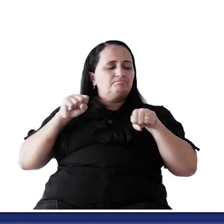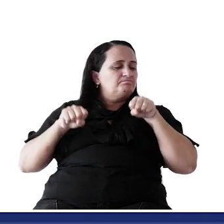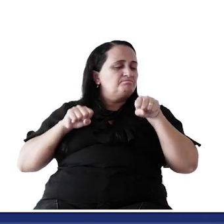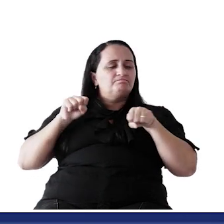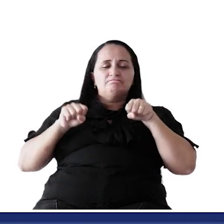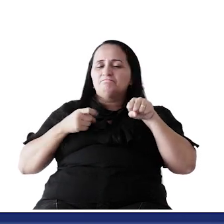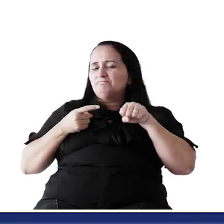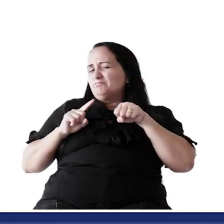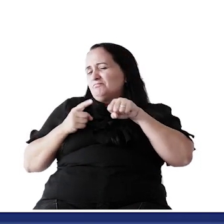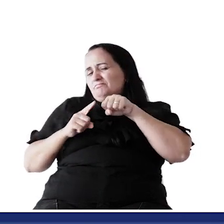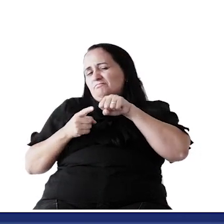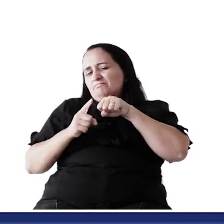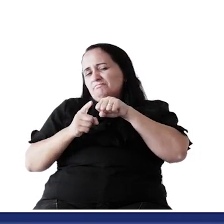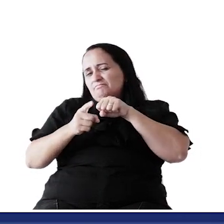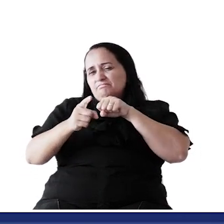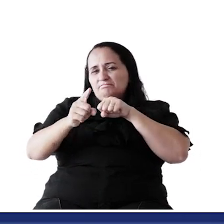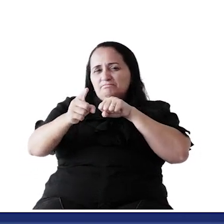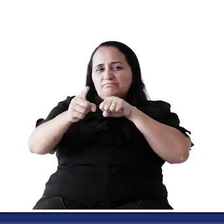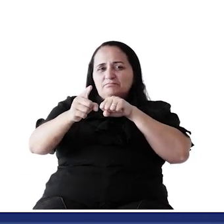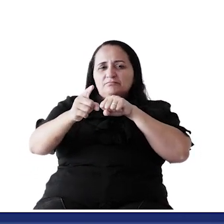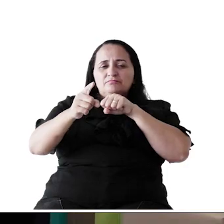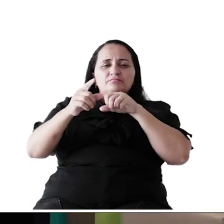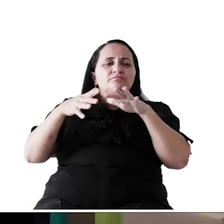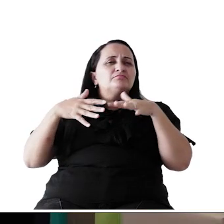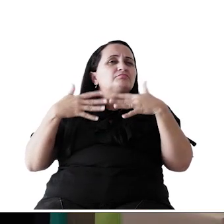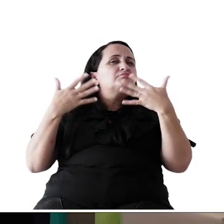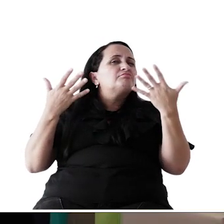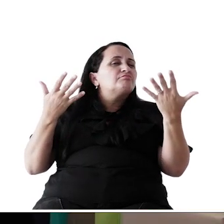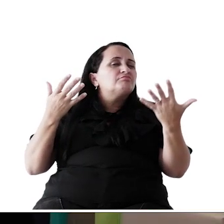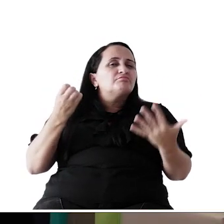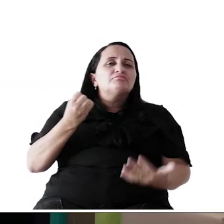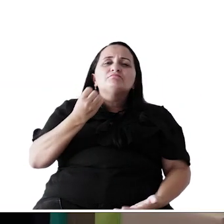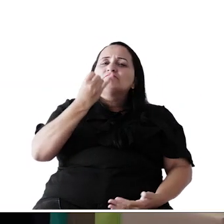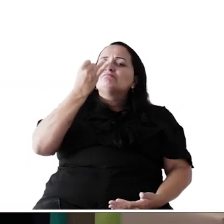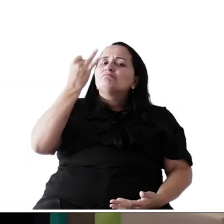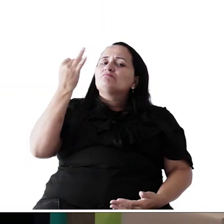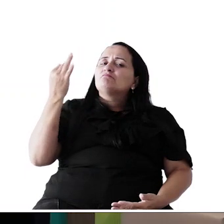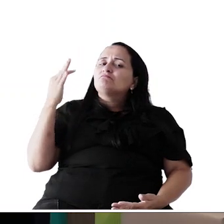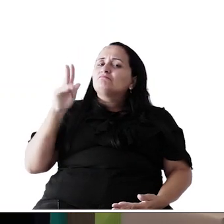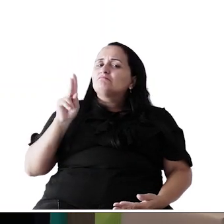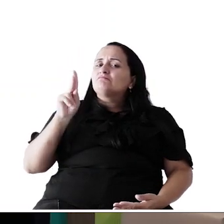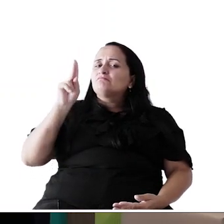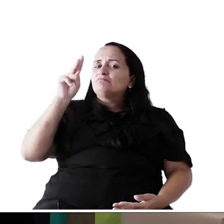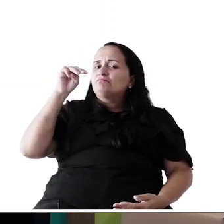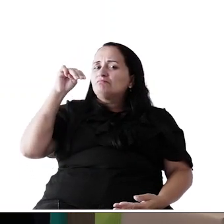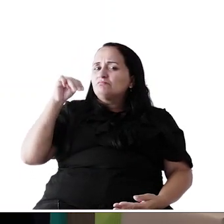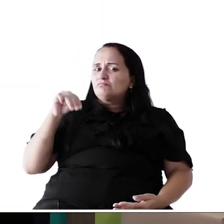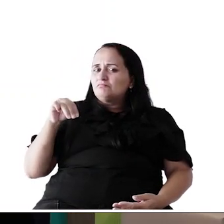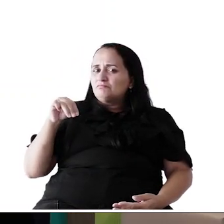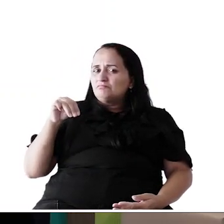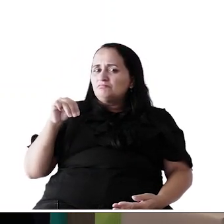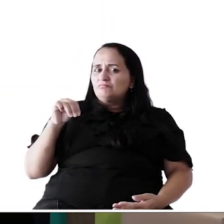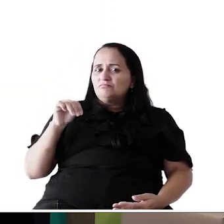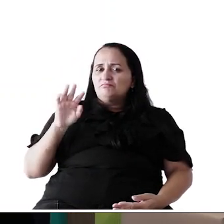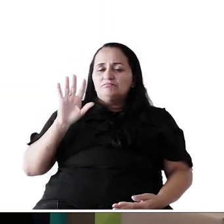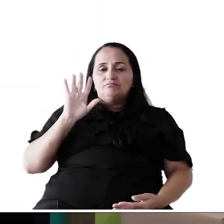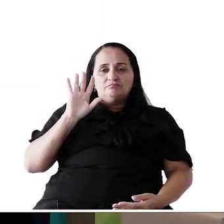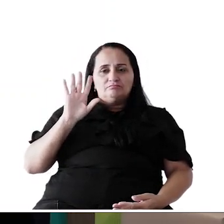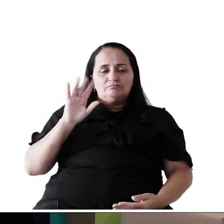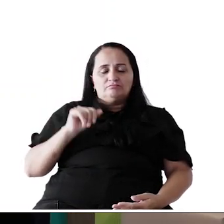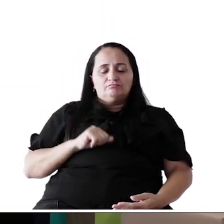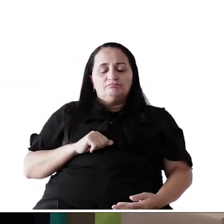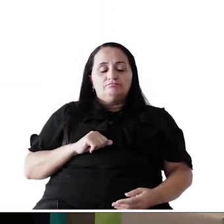Isso significa que ele já percorreu quantos quilômetros? Pois bem, aqui no quadro a gente tem uma